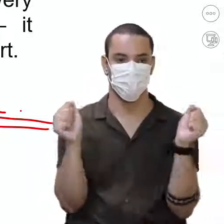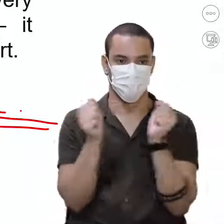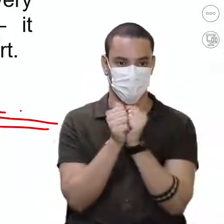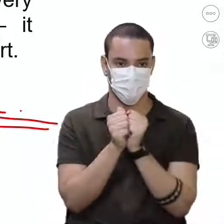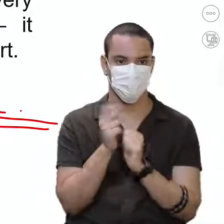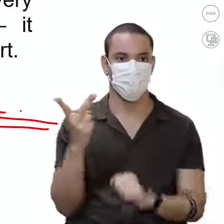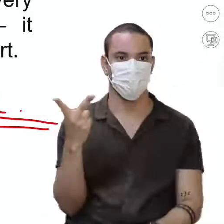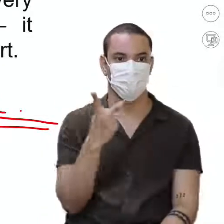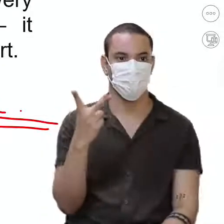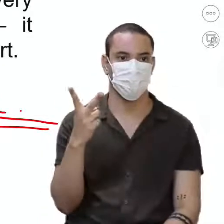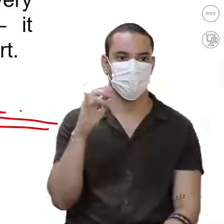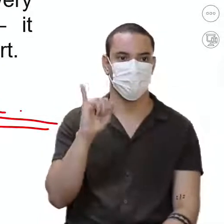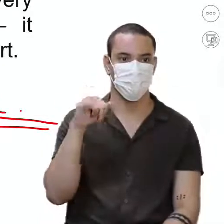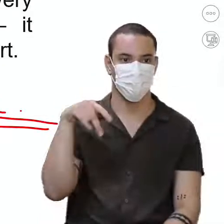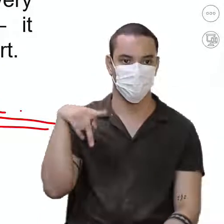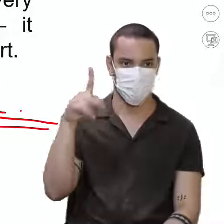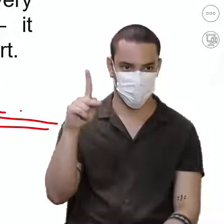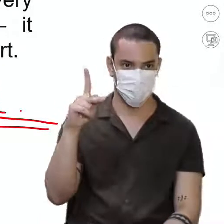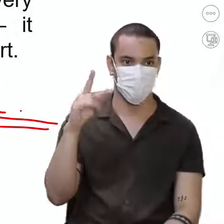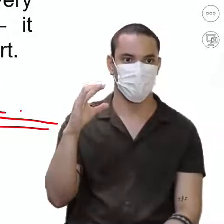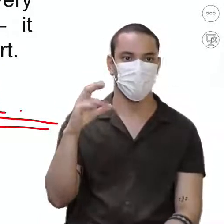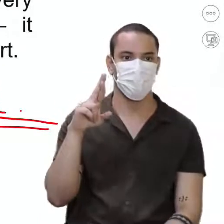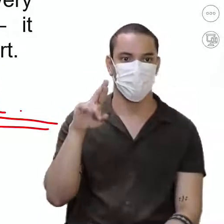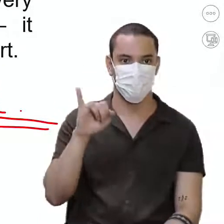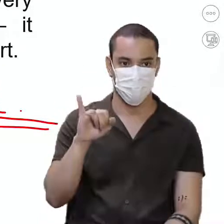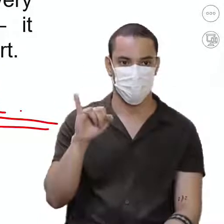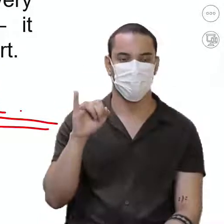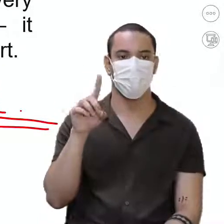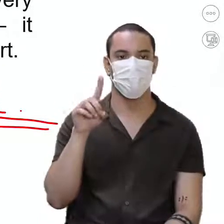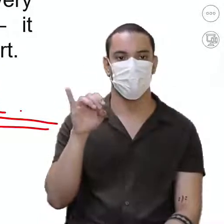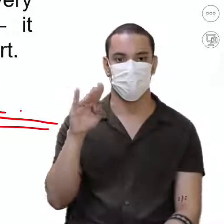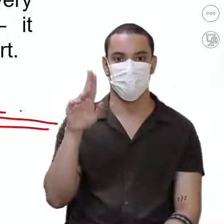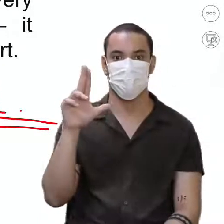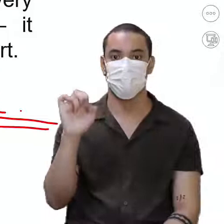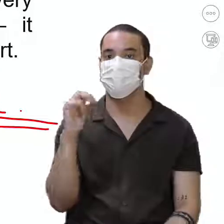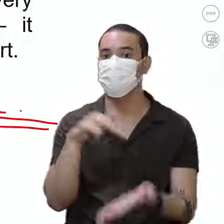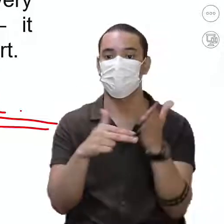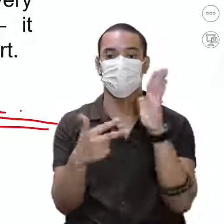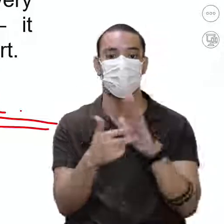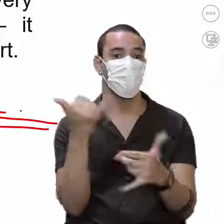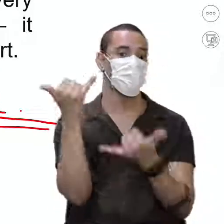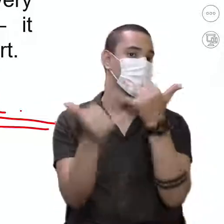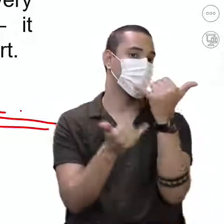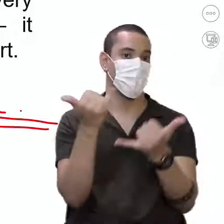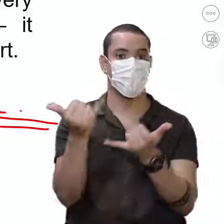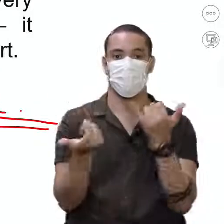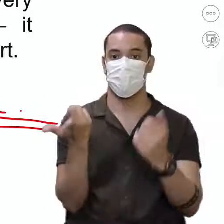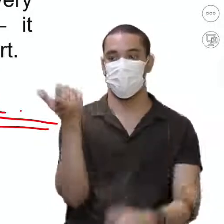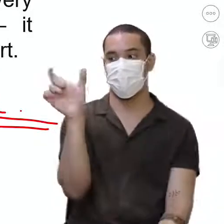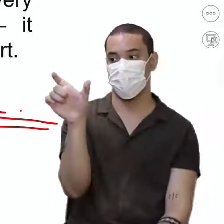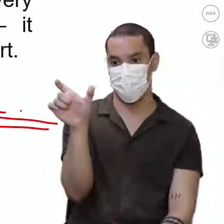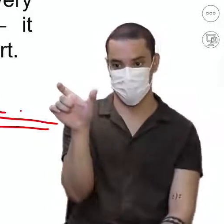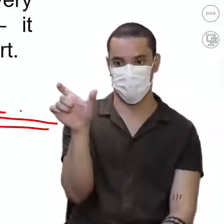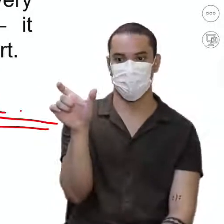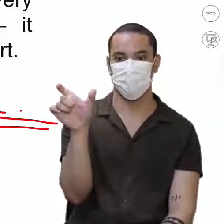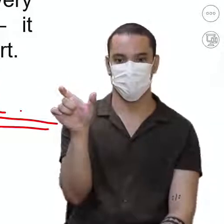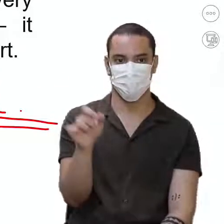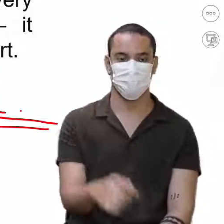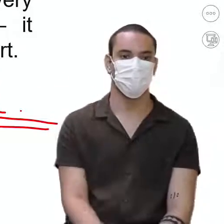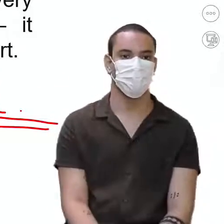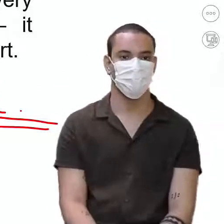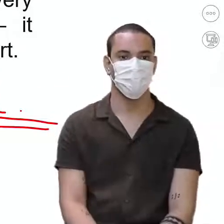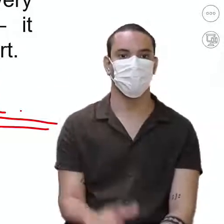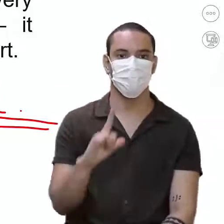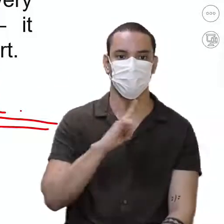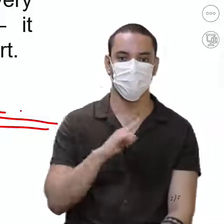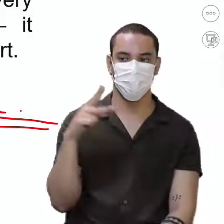fica incredible. Eita, para fazer uma brincadeira justamente com essa palavra. E aí, nós temos dois